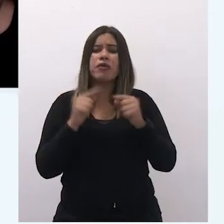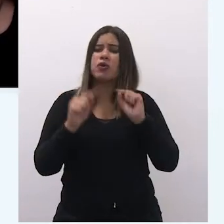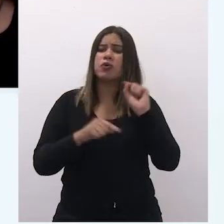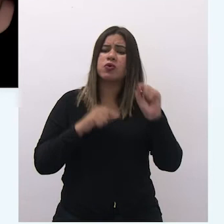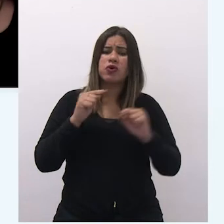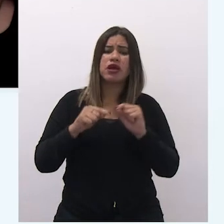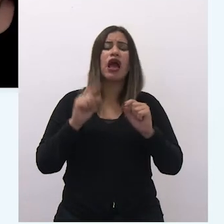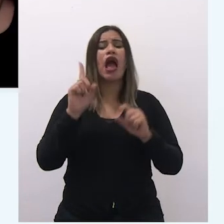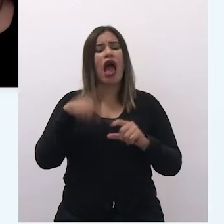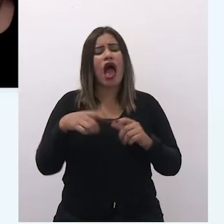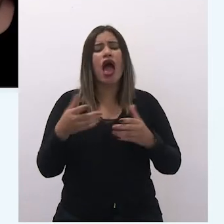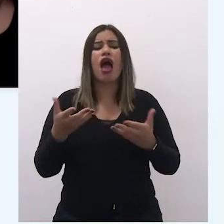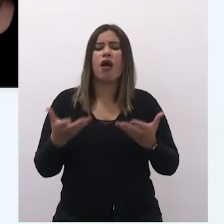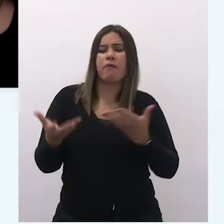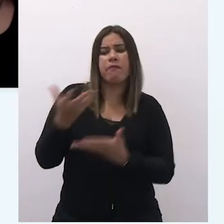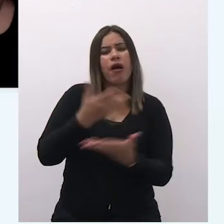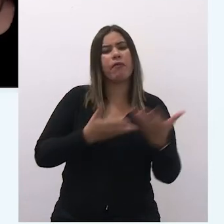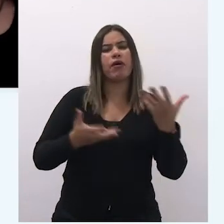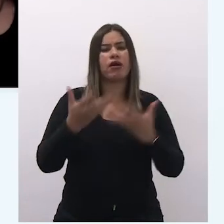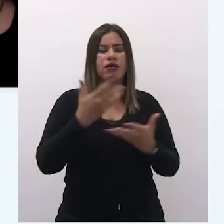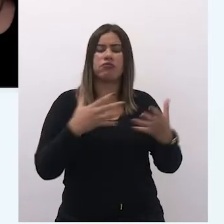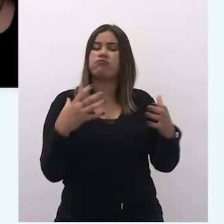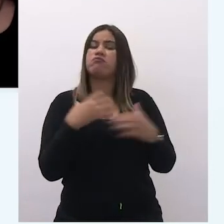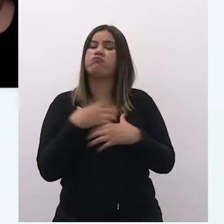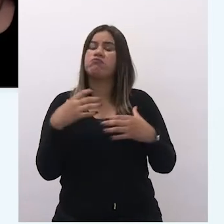concepção dialética, né? No sentido de